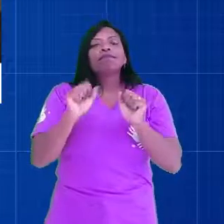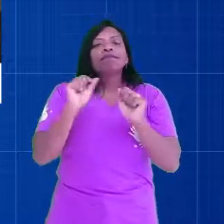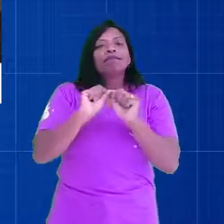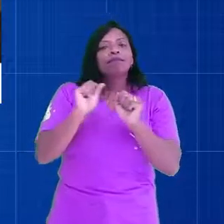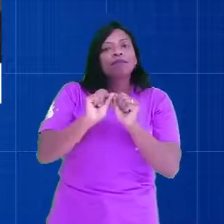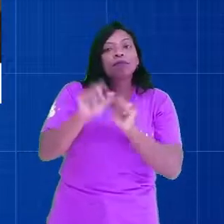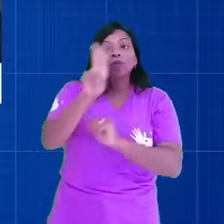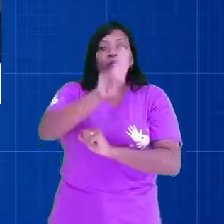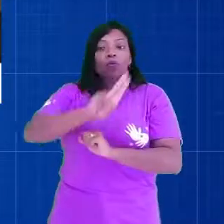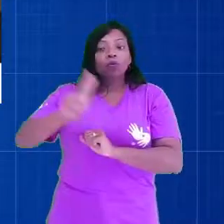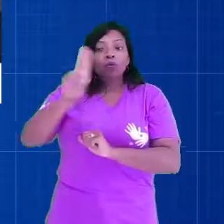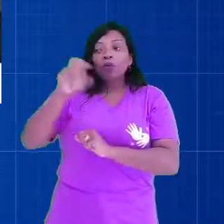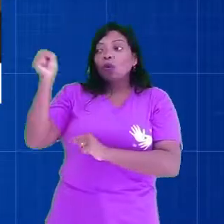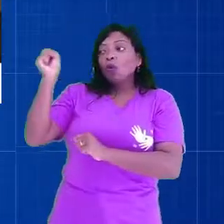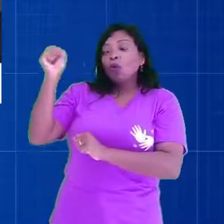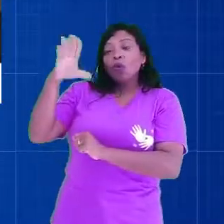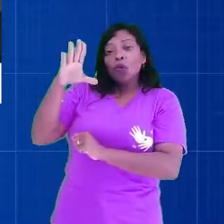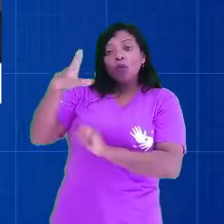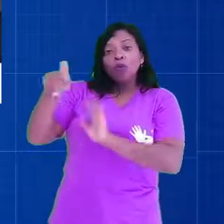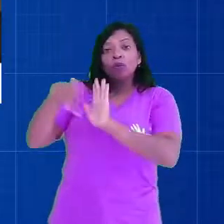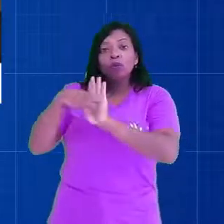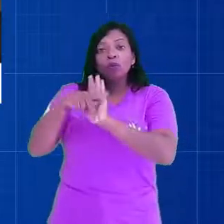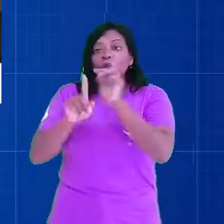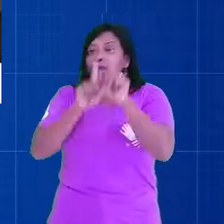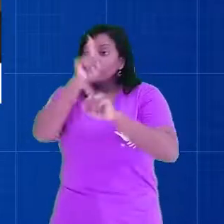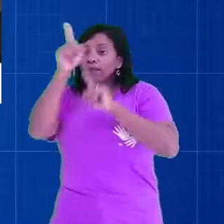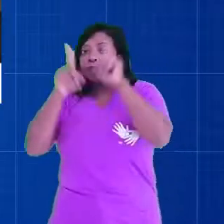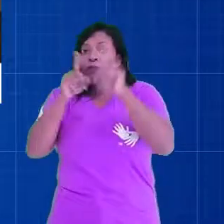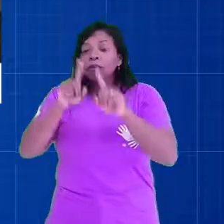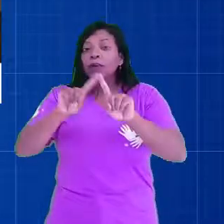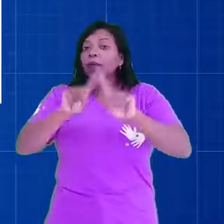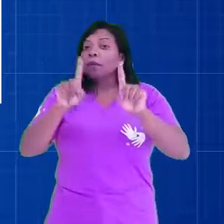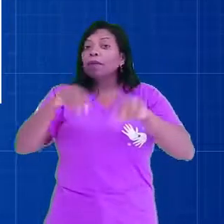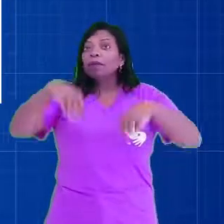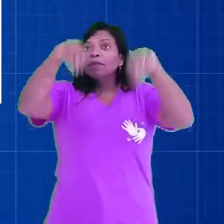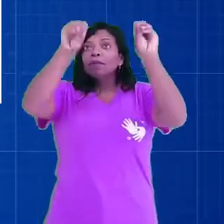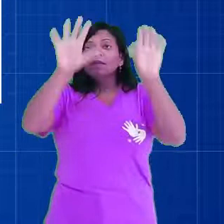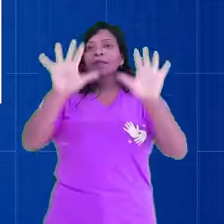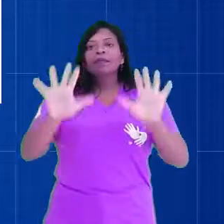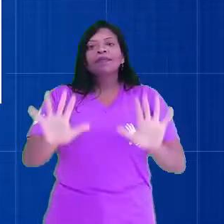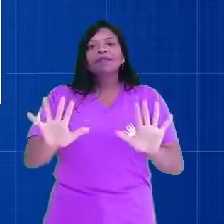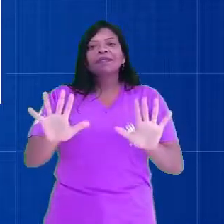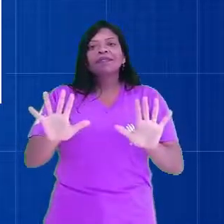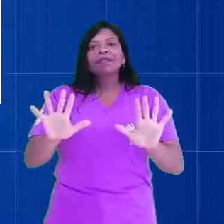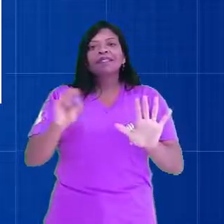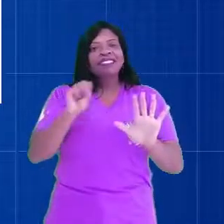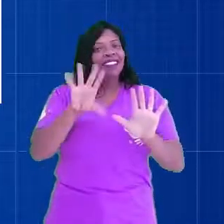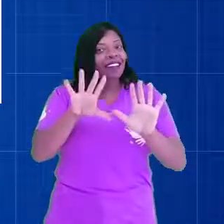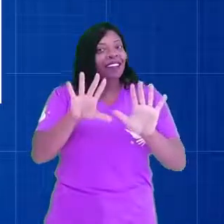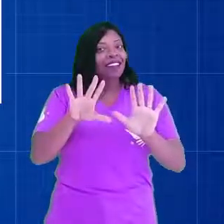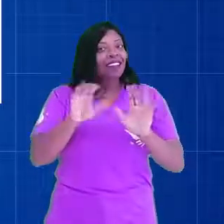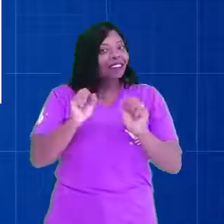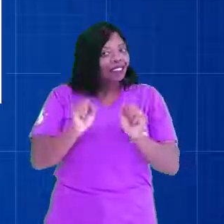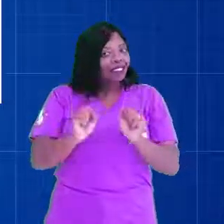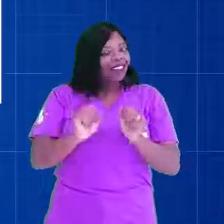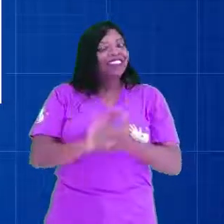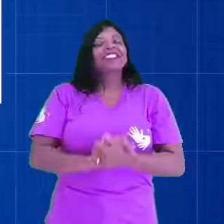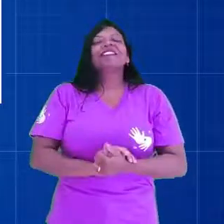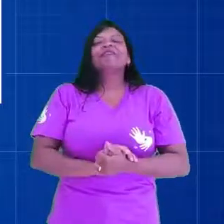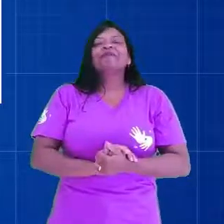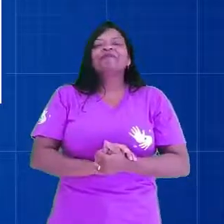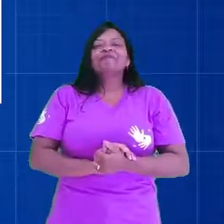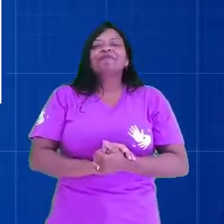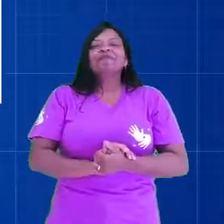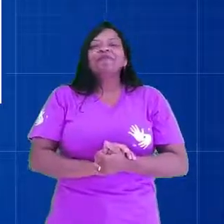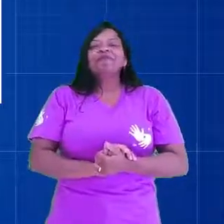só esticando um lençol. Bora lá trabalhar? Olhem só outro exemplo